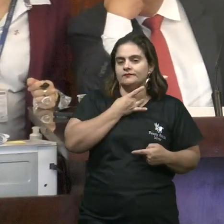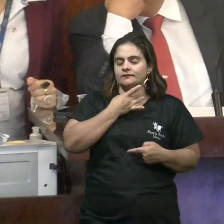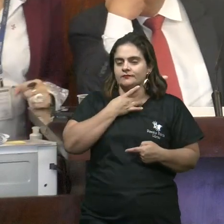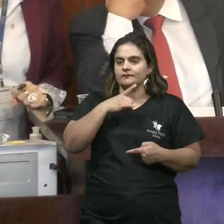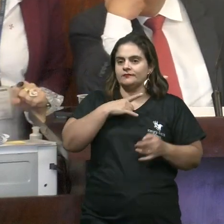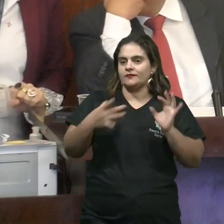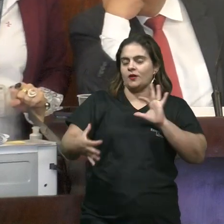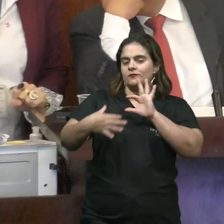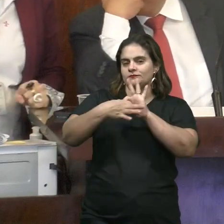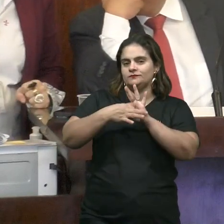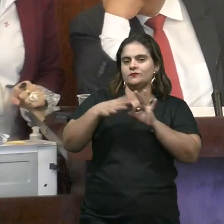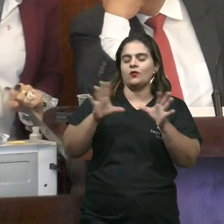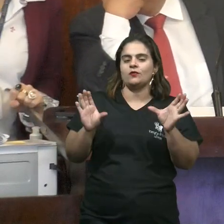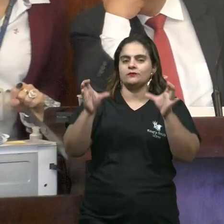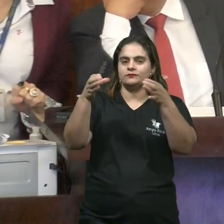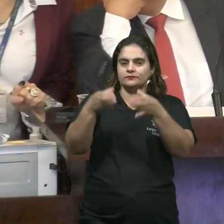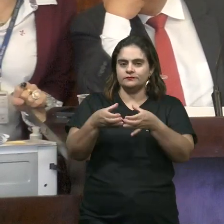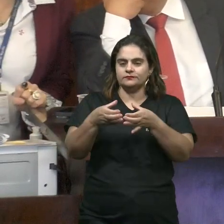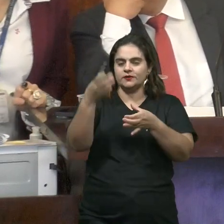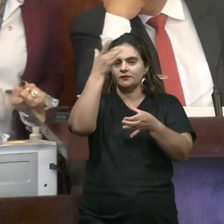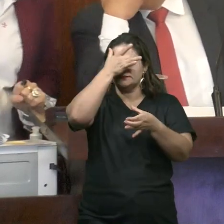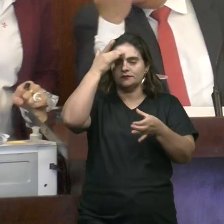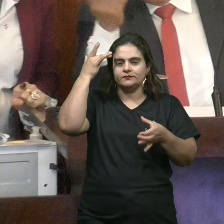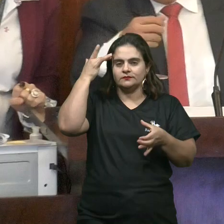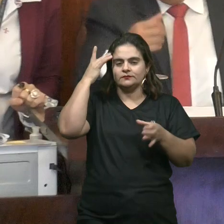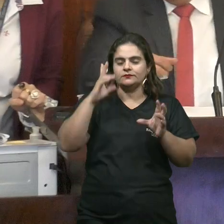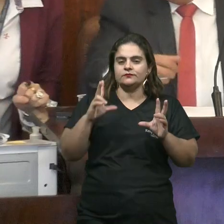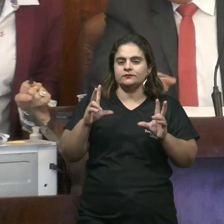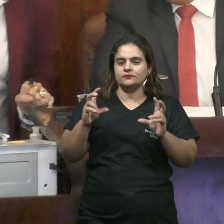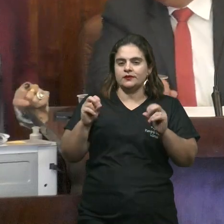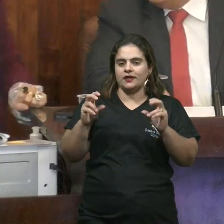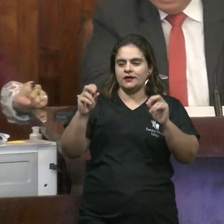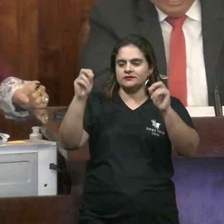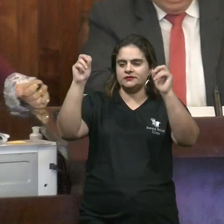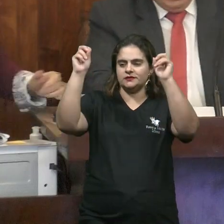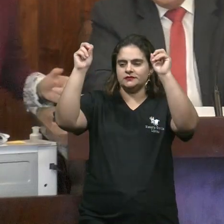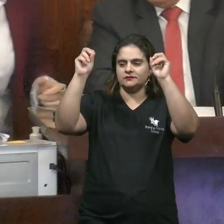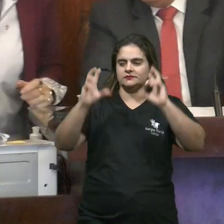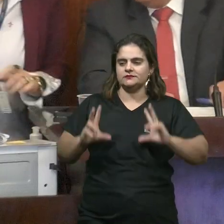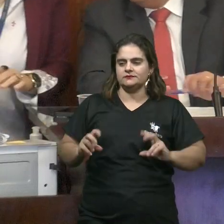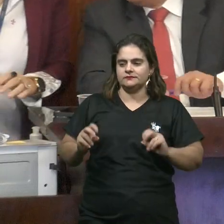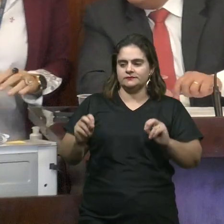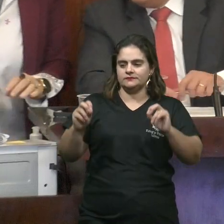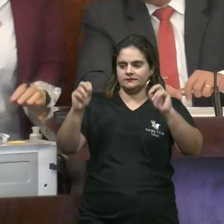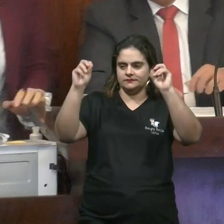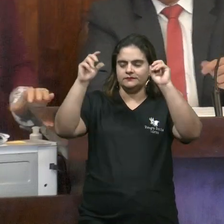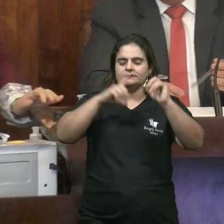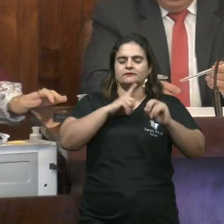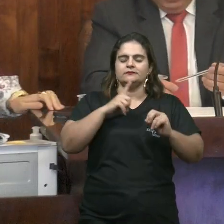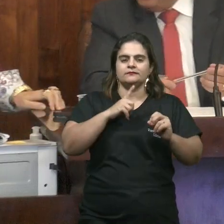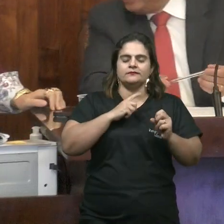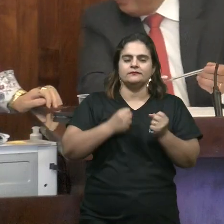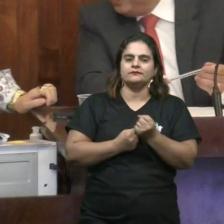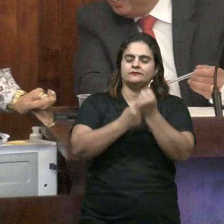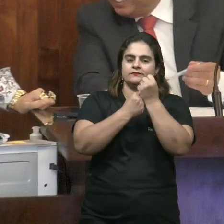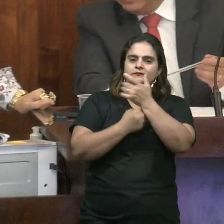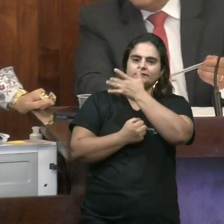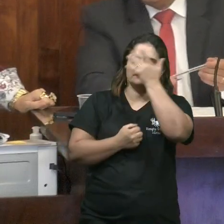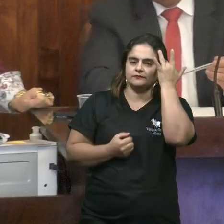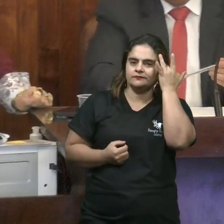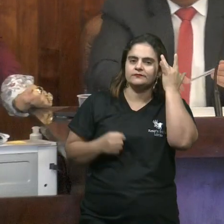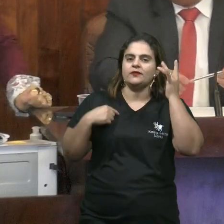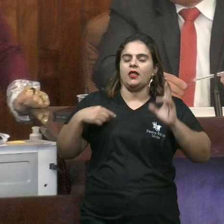convênio com o grupo de apoio ao doente de câncer, objetivando a prestação de serviços de apoio sócio-assistencial a pacientes